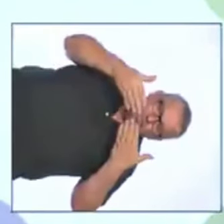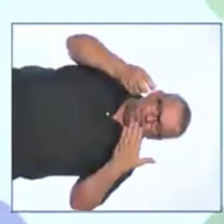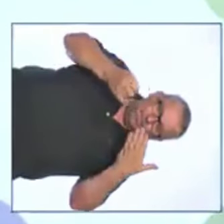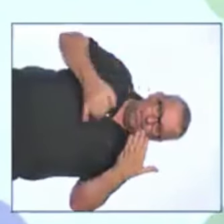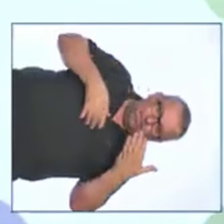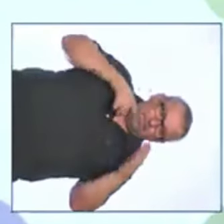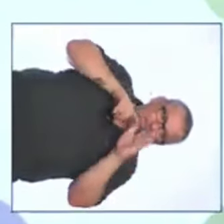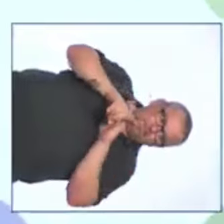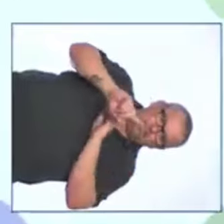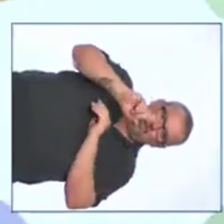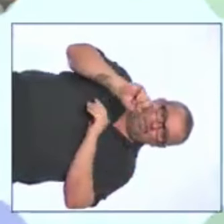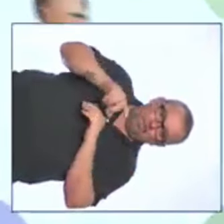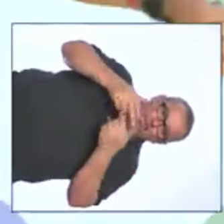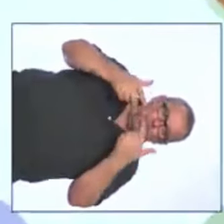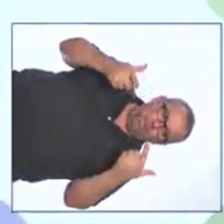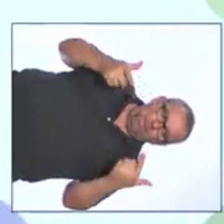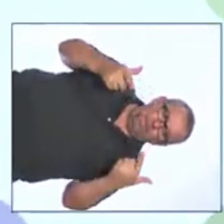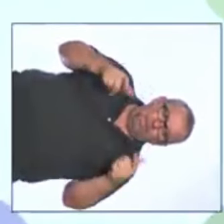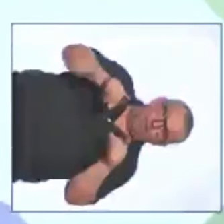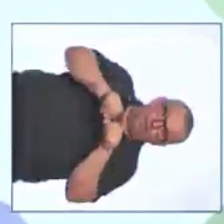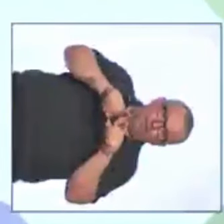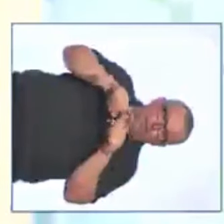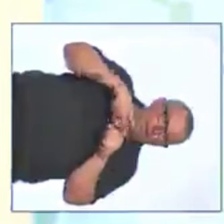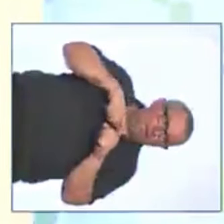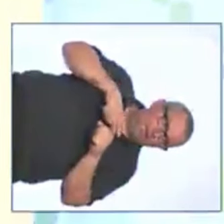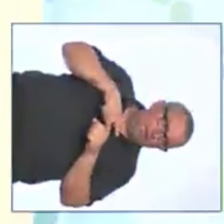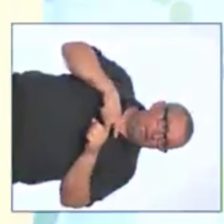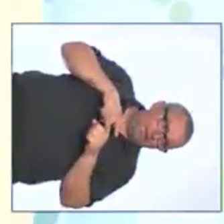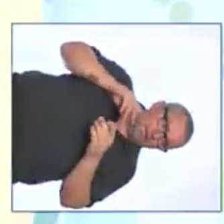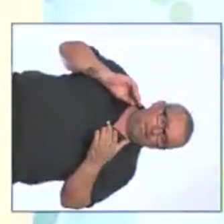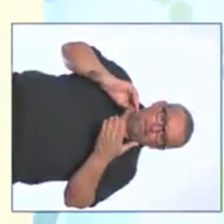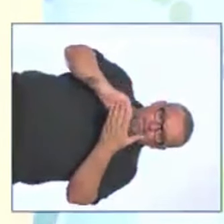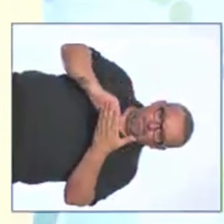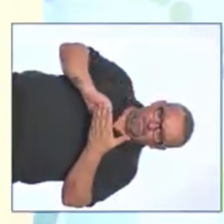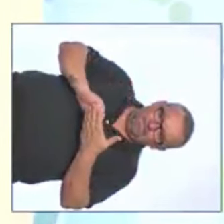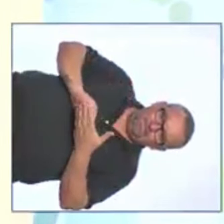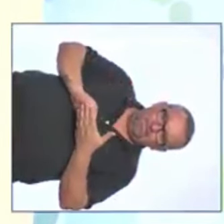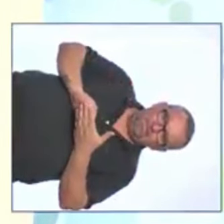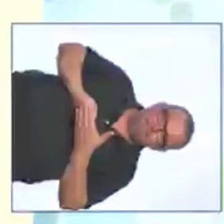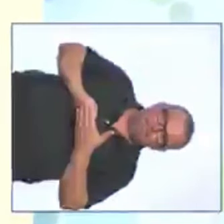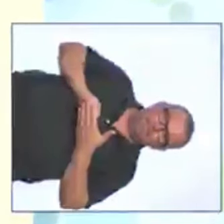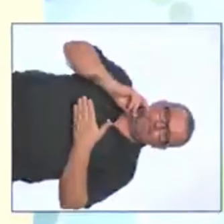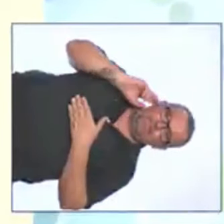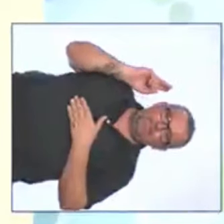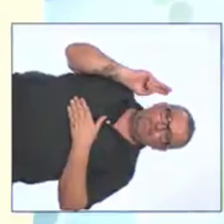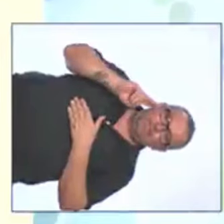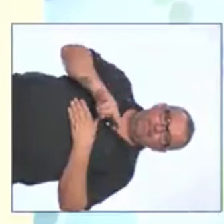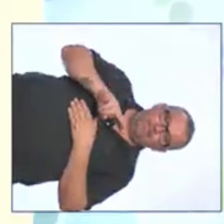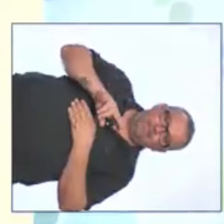dúvidas ou alguma coisa Fabi tem já umas colocações aqui que a gente acabou comentando